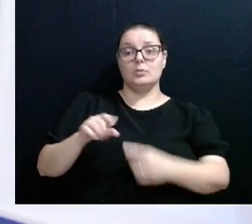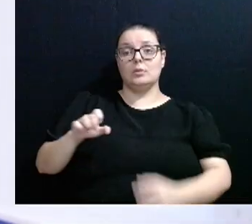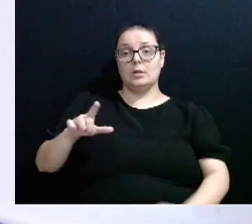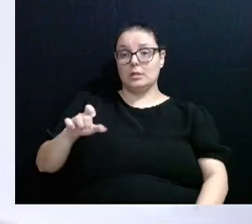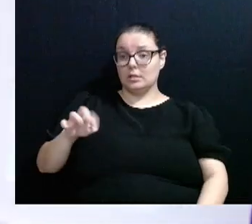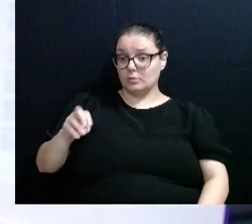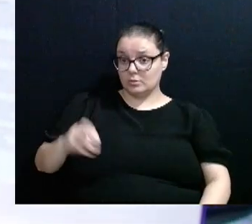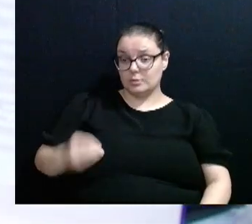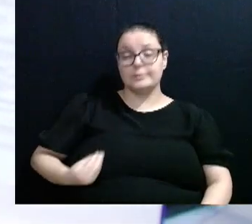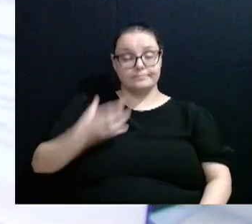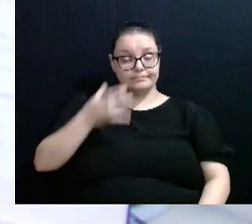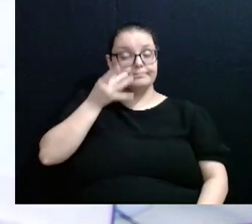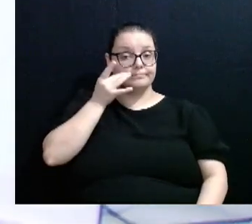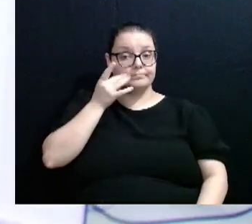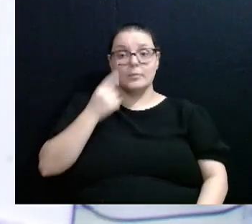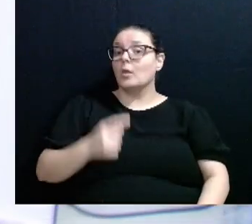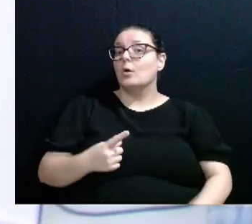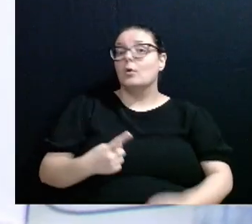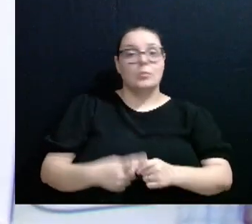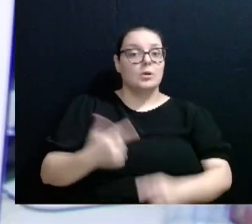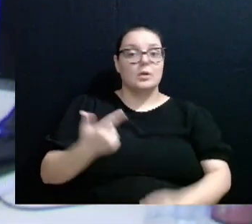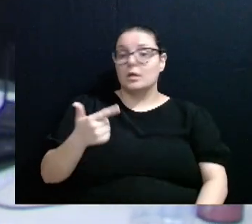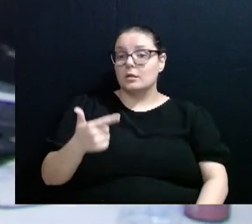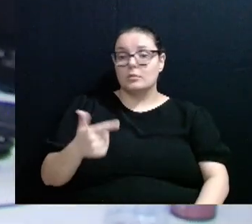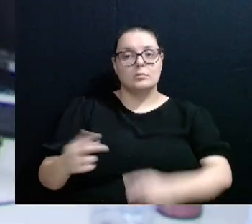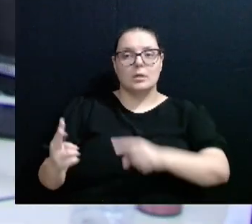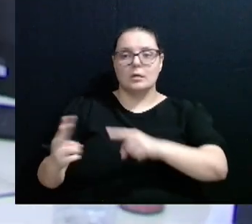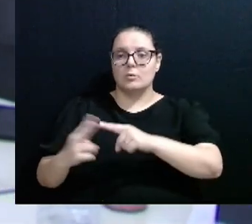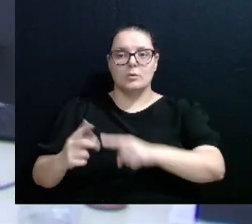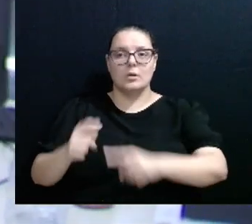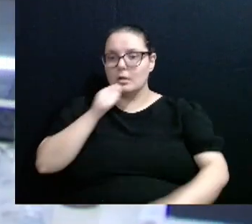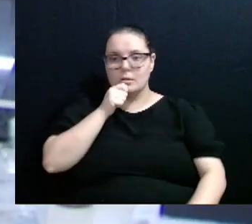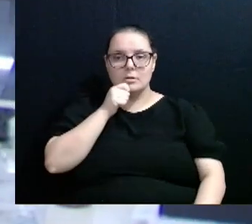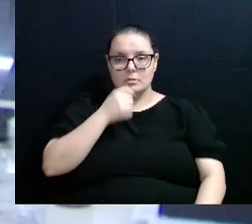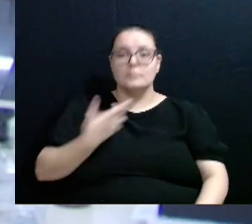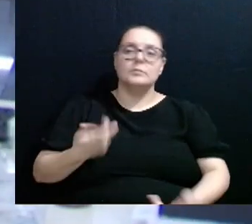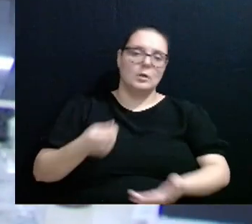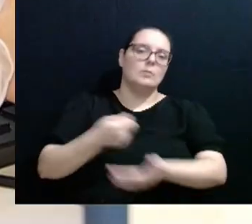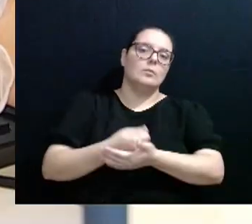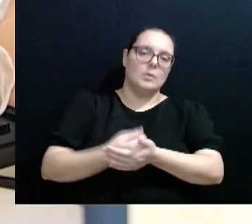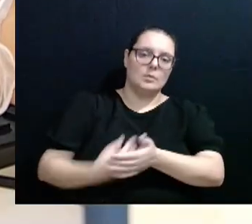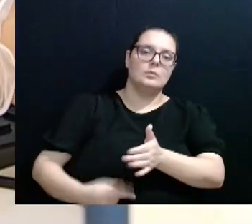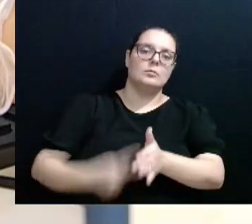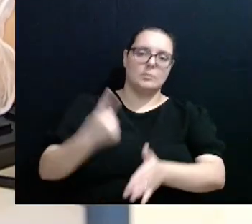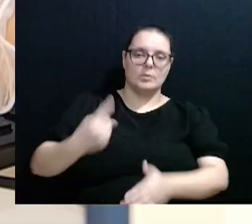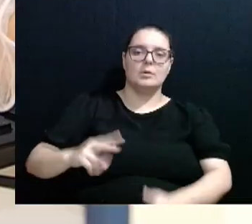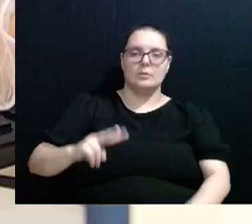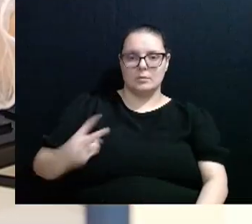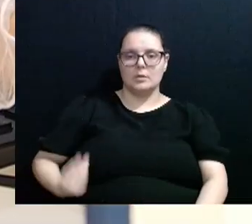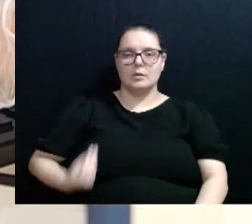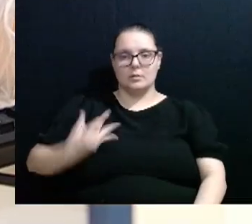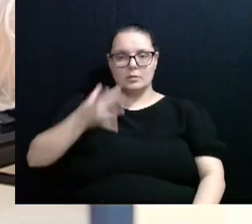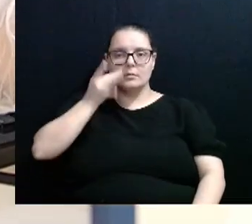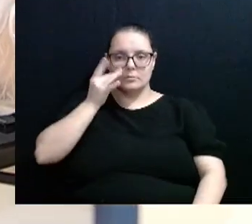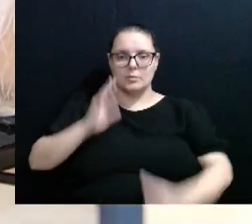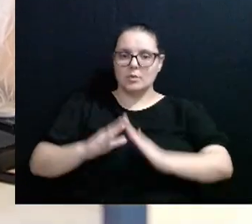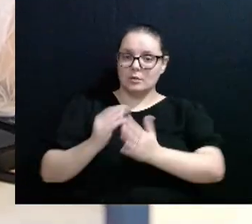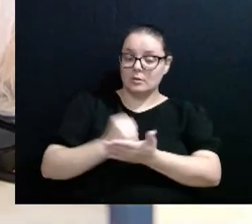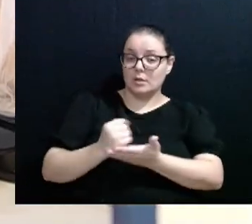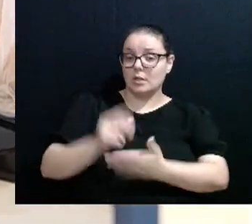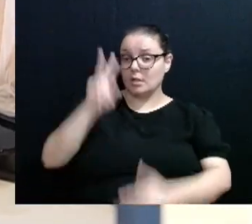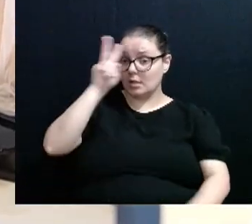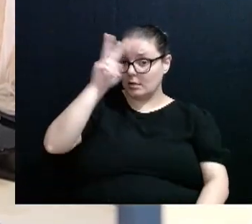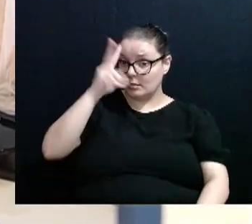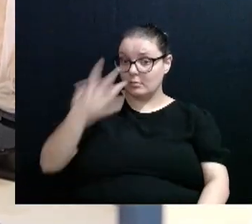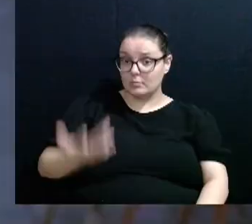presencial, pois eles ainda não têm biometria, então eles obrigatoriamente vão ter que comparecer ao cartório. Lembrando que para